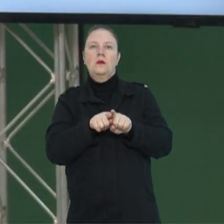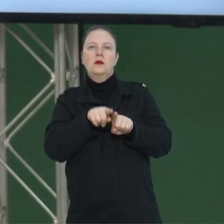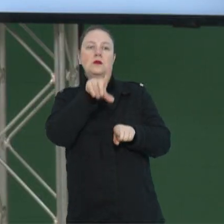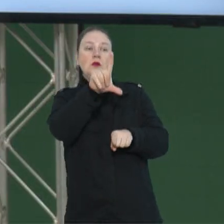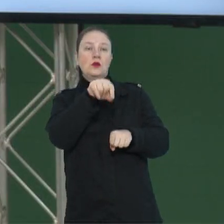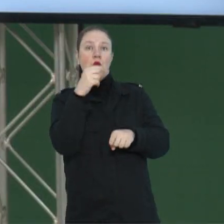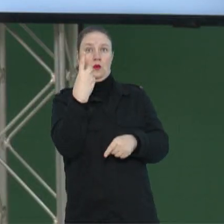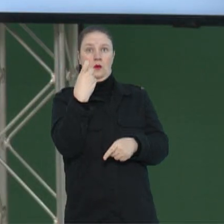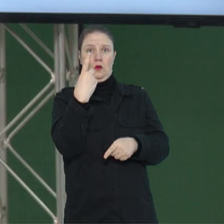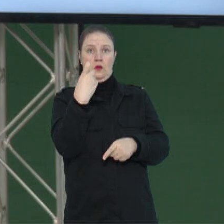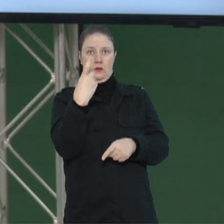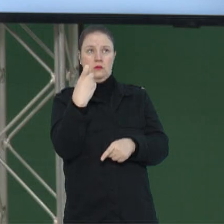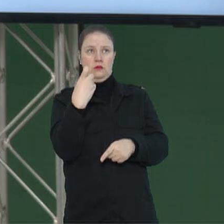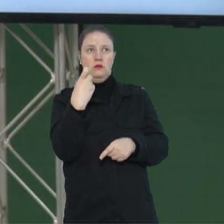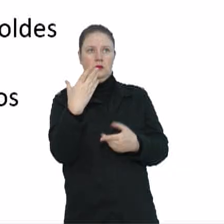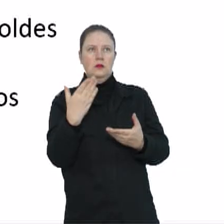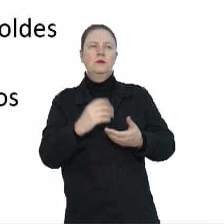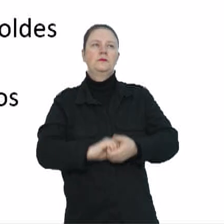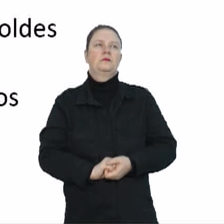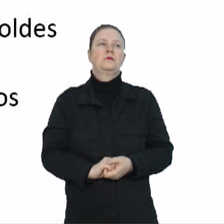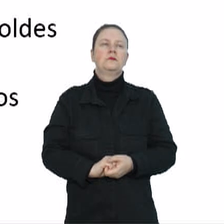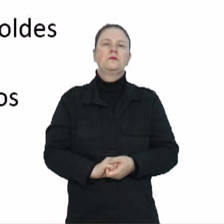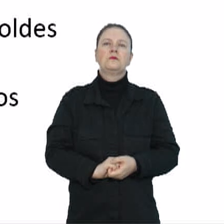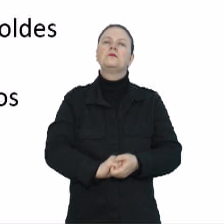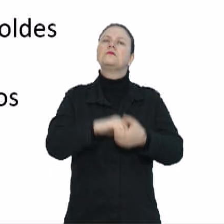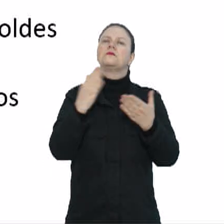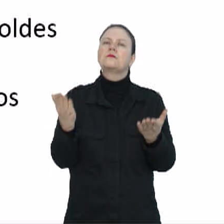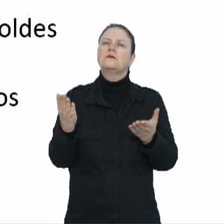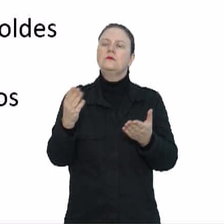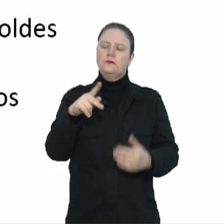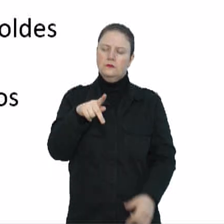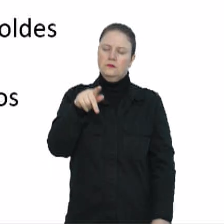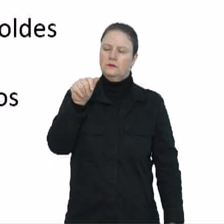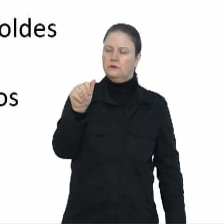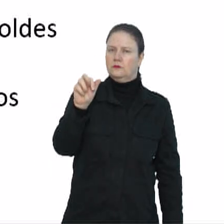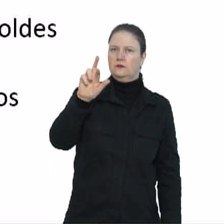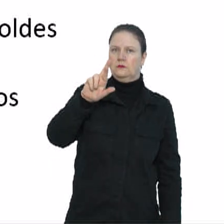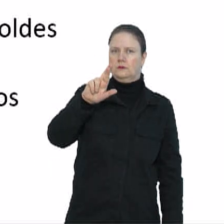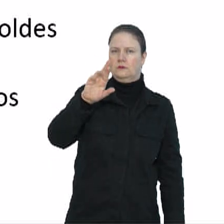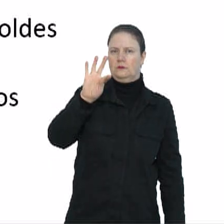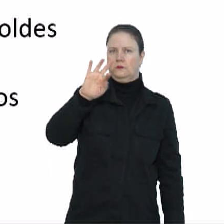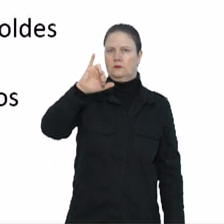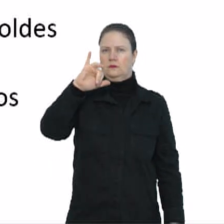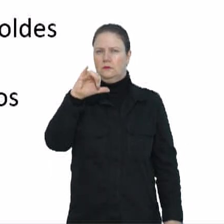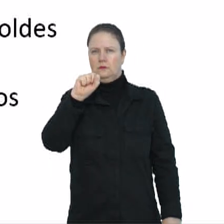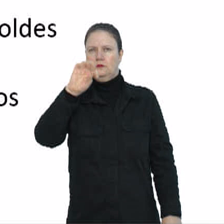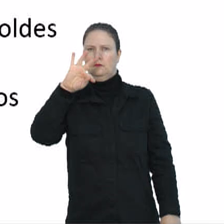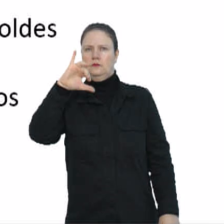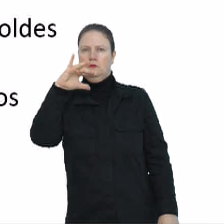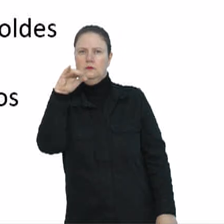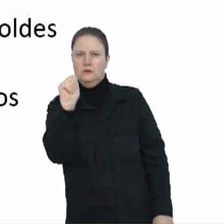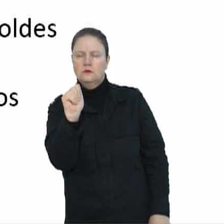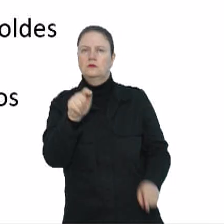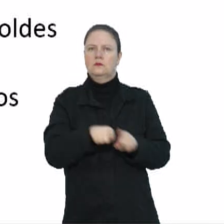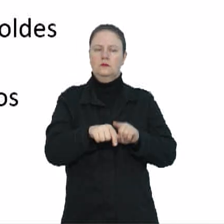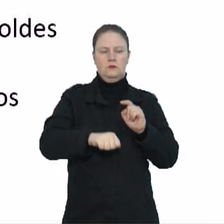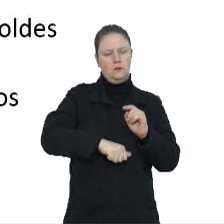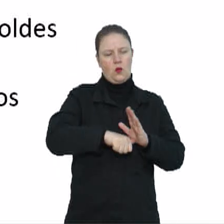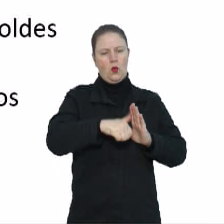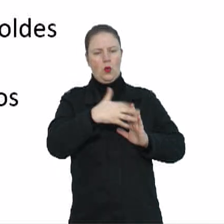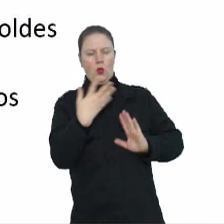sobre justamente a patrística, perfeito? A patrística, filosofia cristã dos primeiros séculos, poderia ser